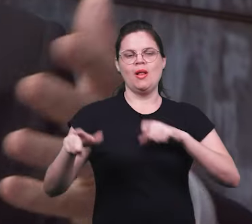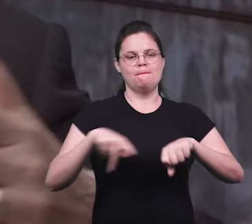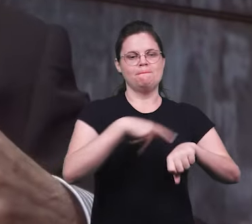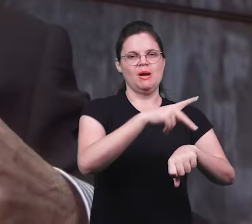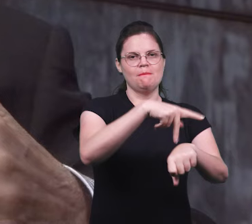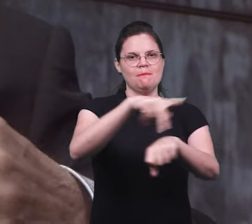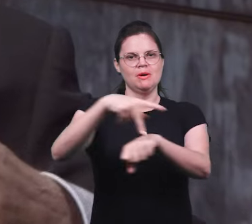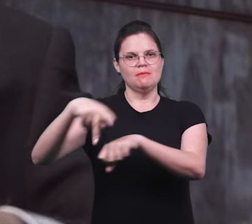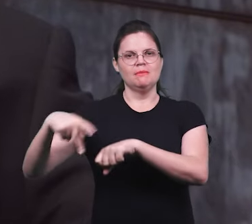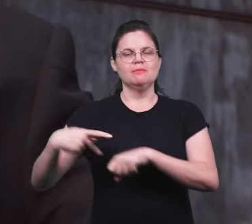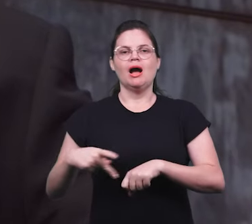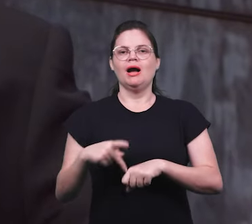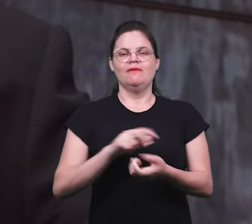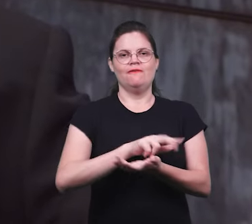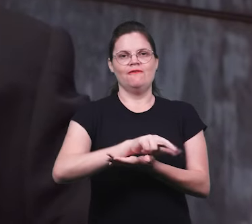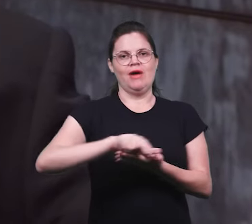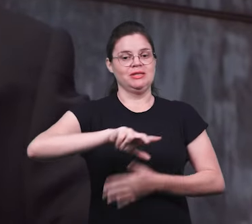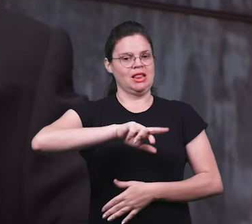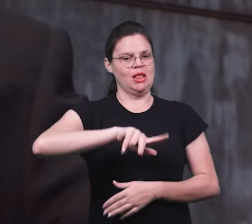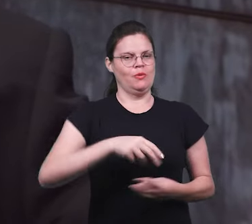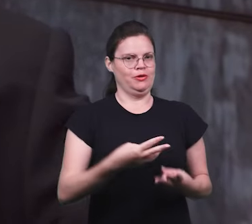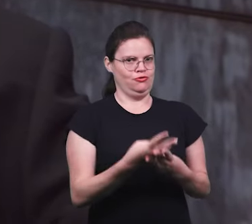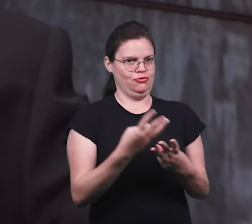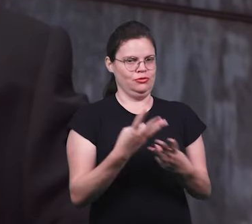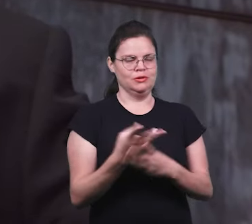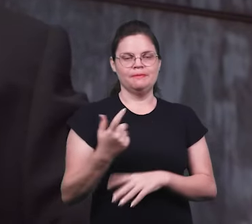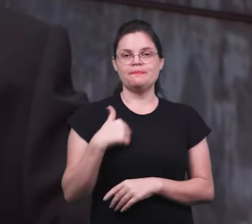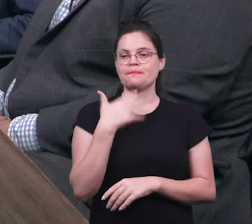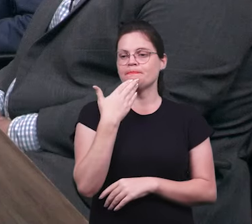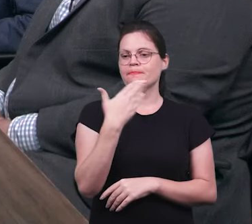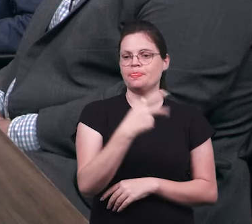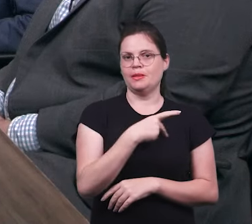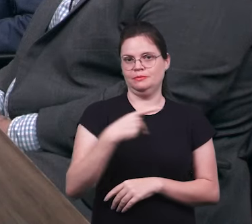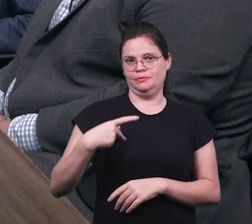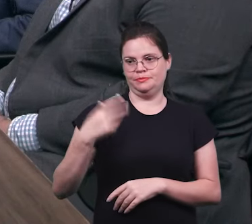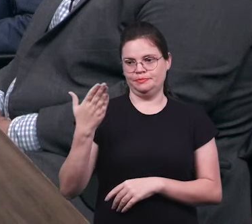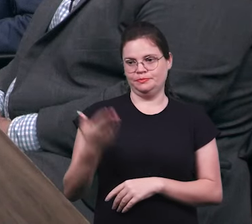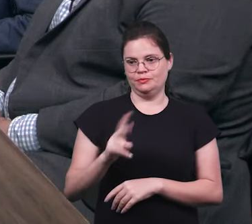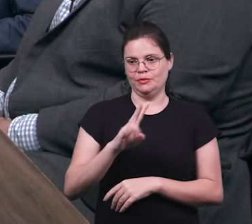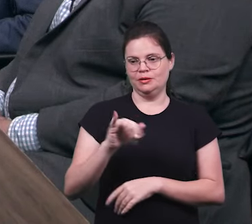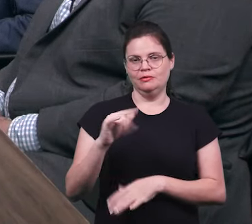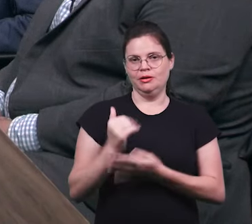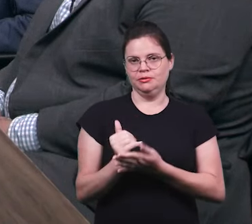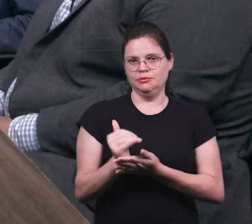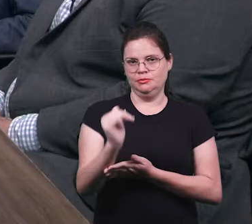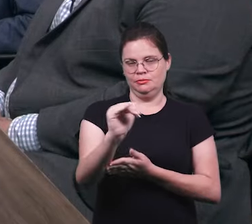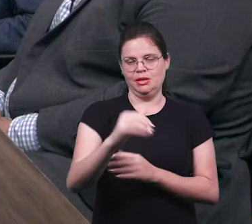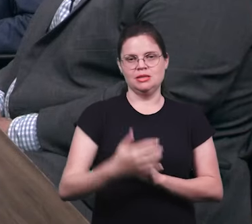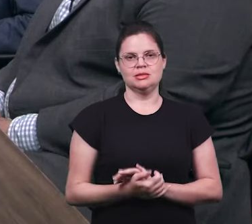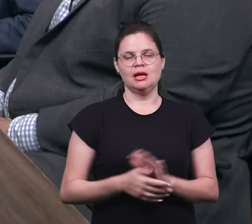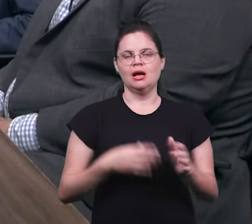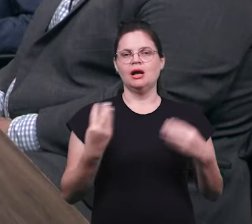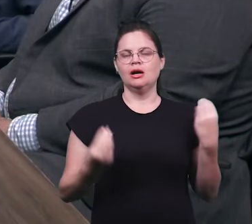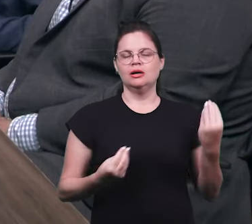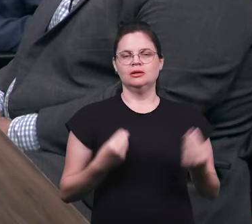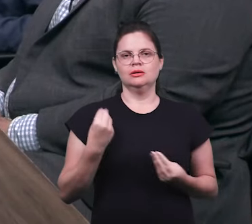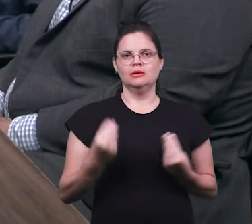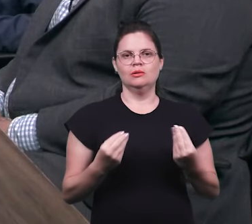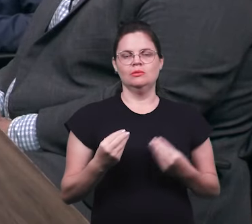gentios. Vou pedir ao pastor Serlon para fazer a introdução e o encaminhamento